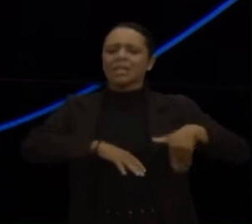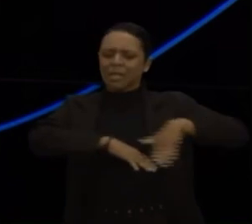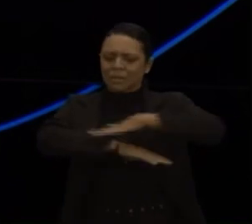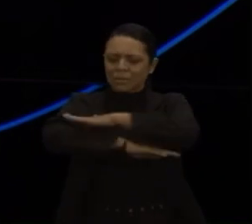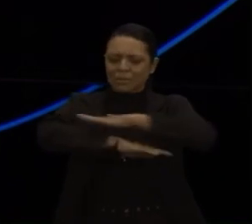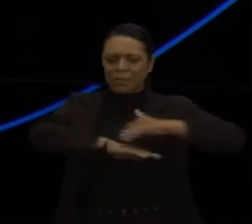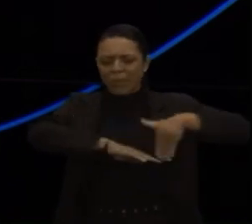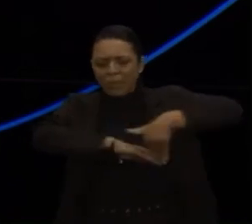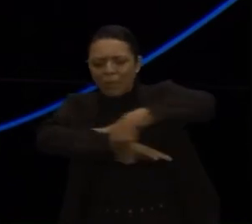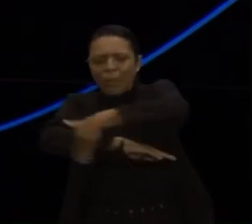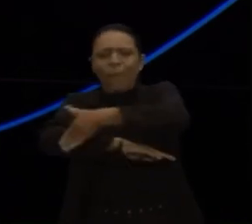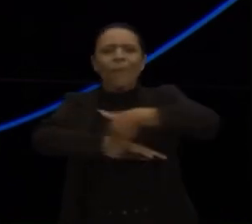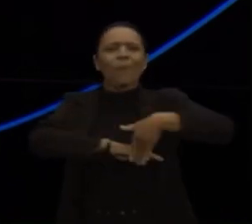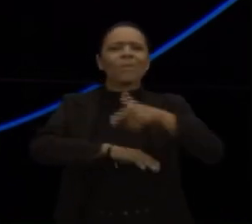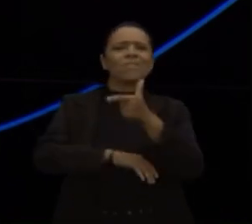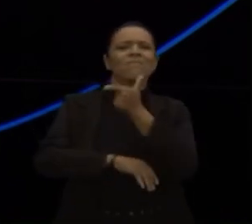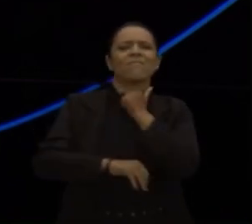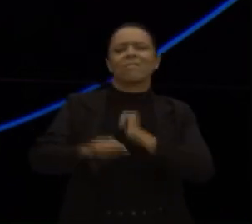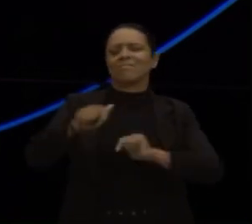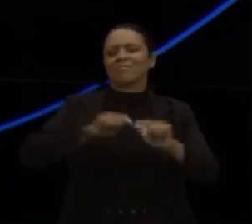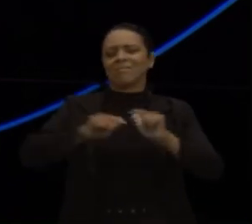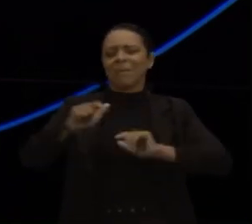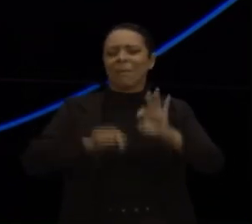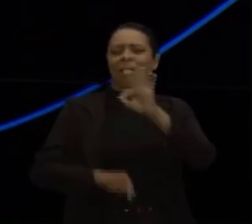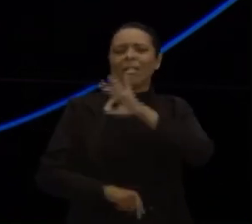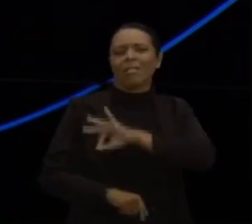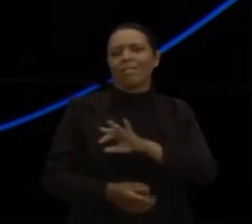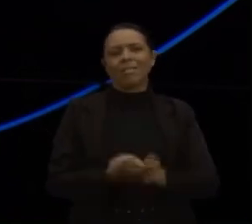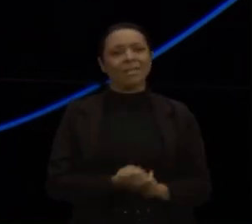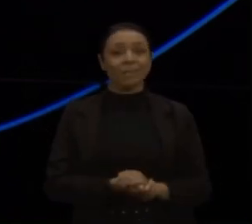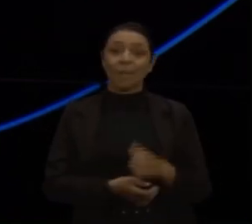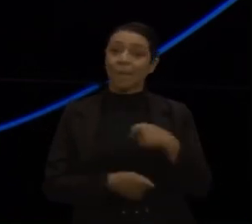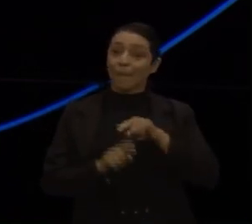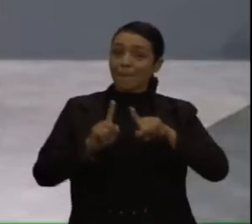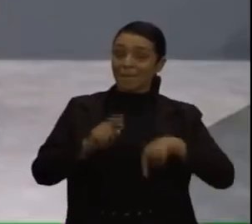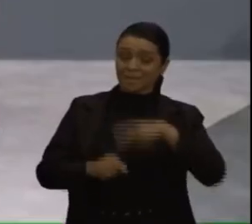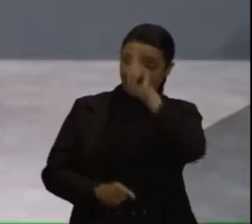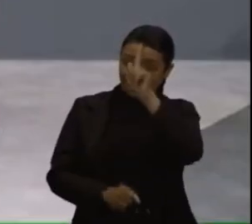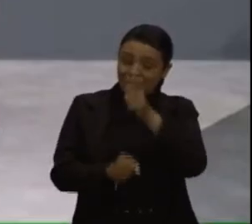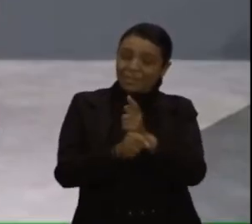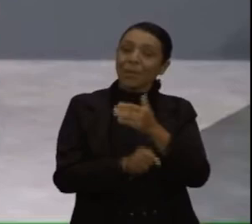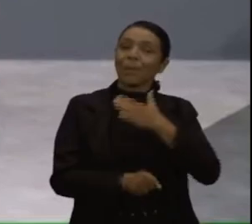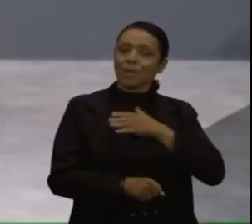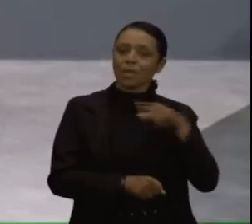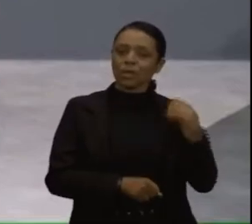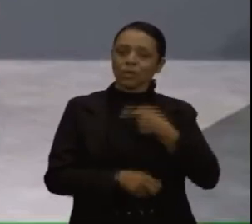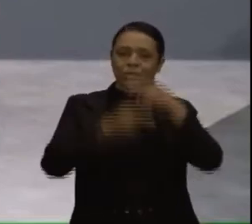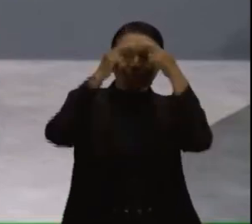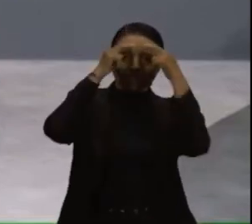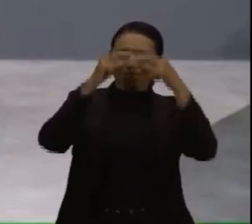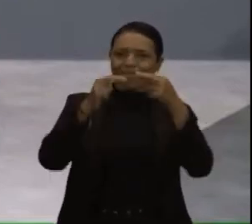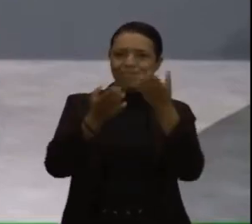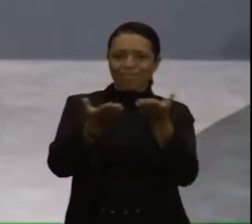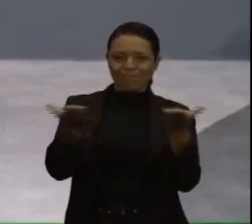geração de emprego e renda na minha gestão vamos tratar você com seriedade candidato Inácio permanece eu convido André para